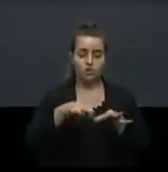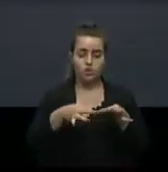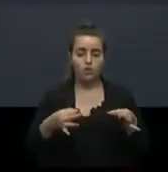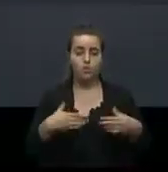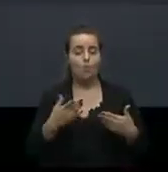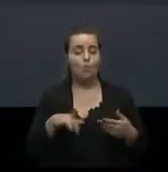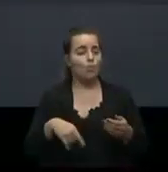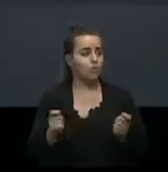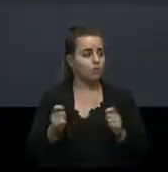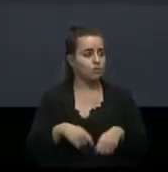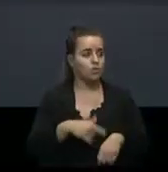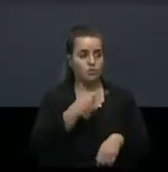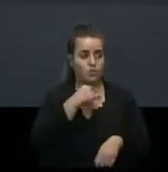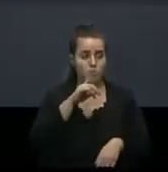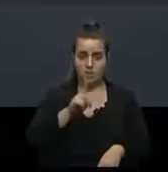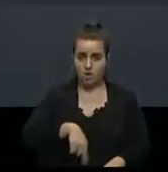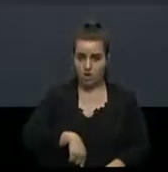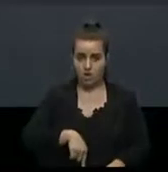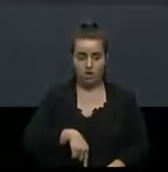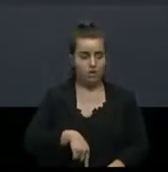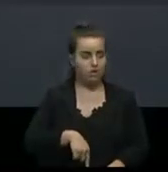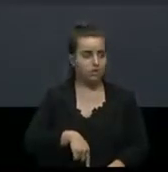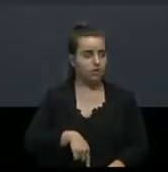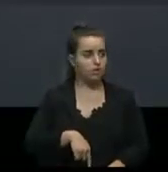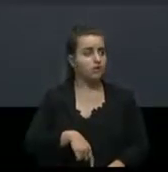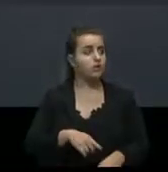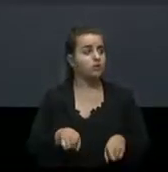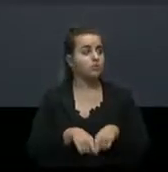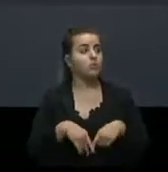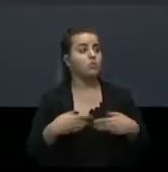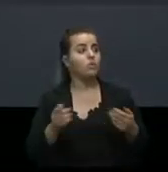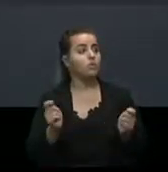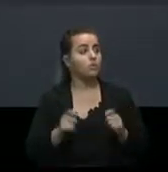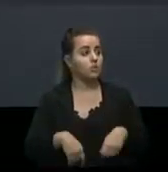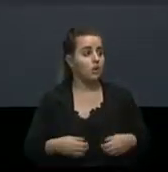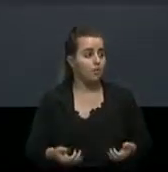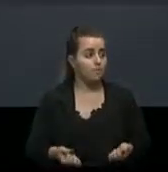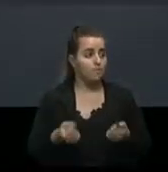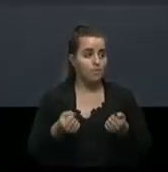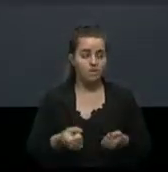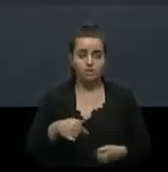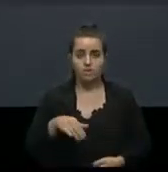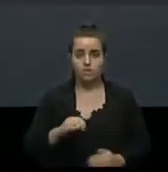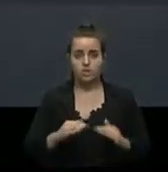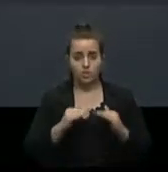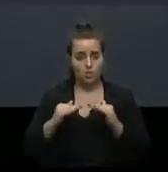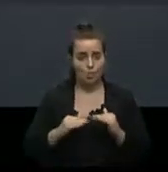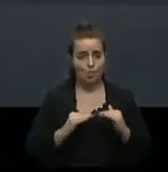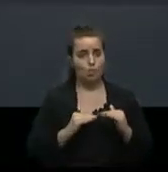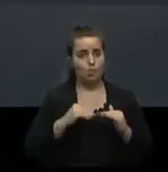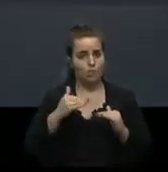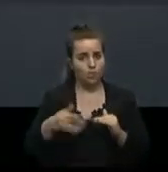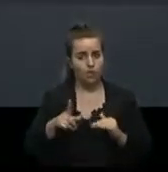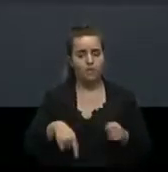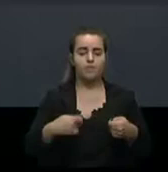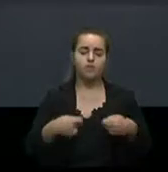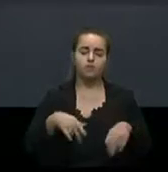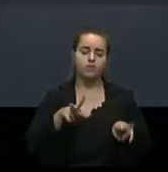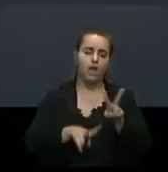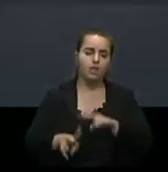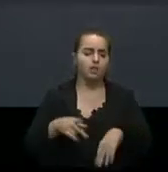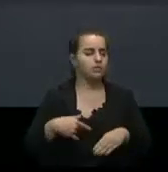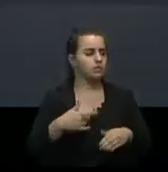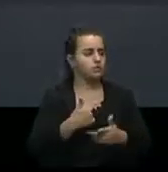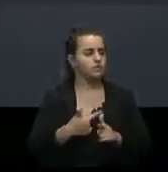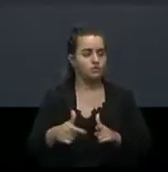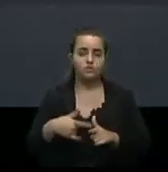a chance do funcionário ser do sexo masculino? E qual a chance dele pesar 70 quilos ou mais? Foi preciso analisar as